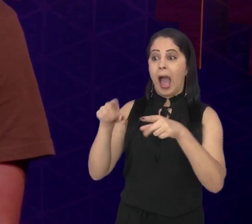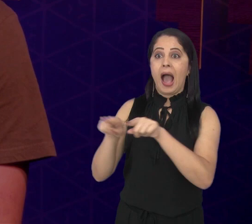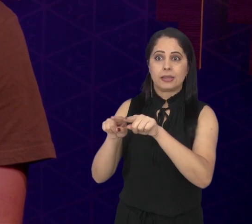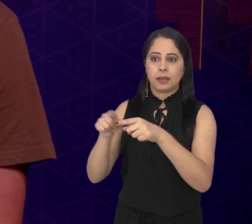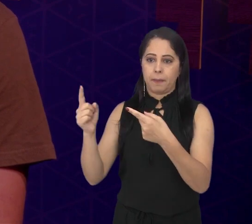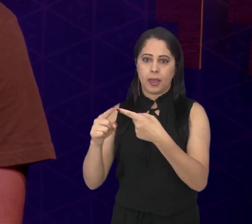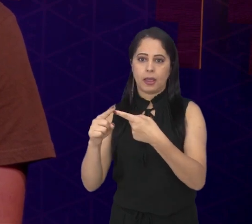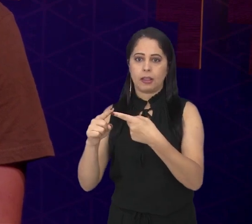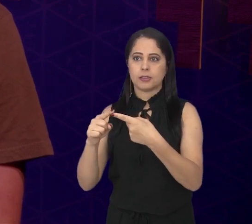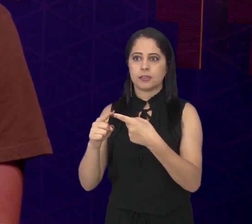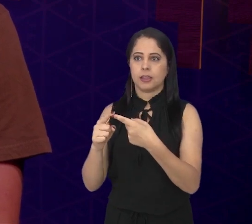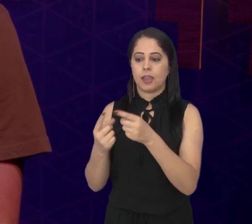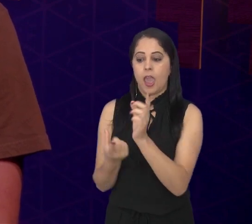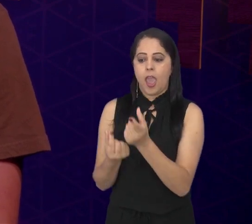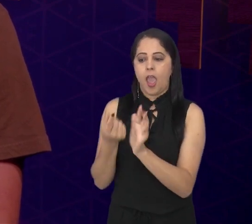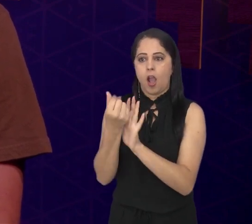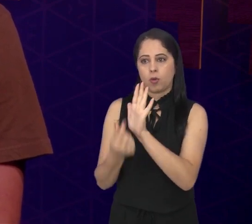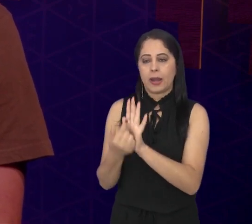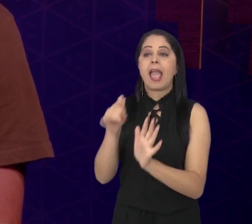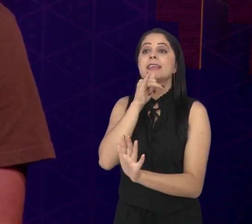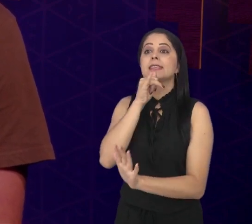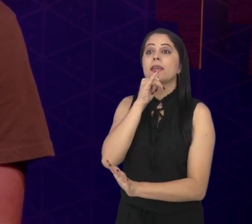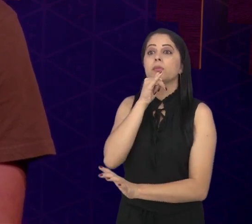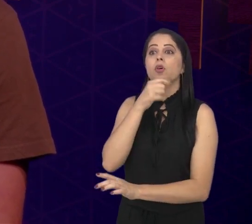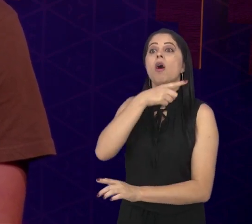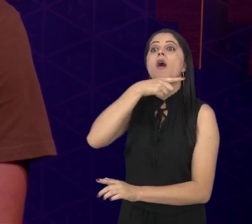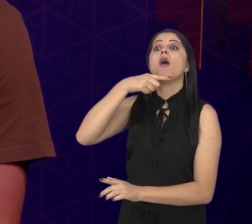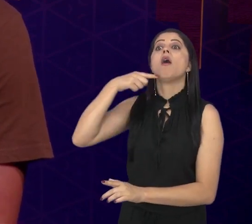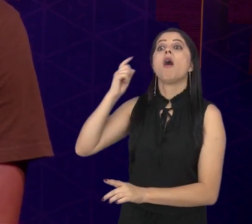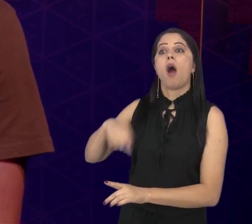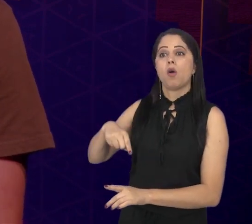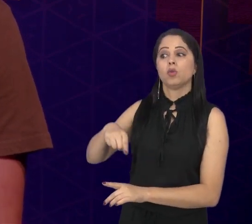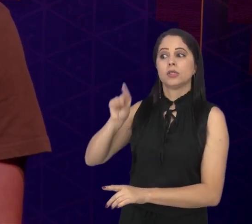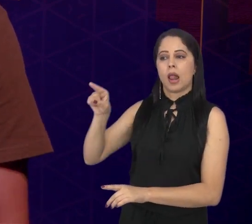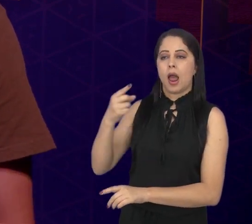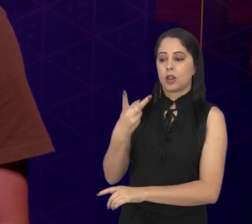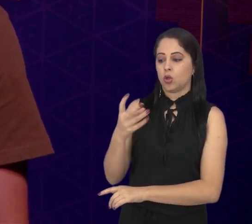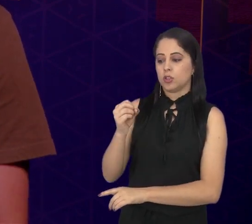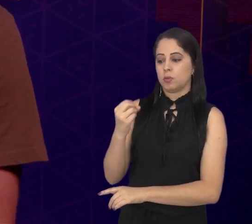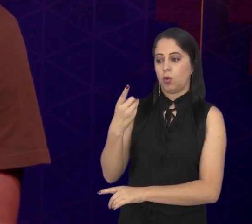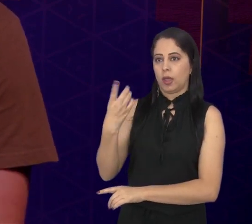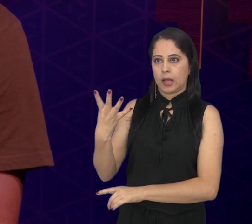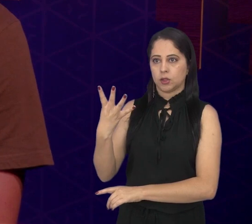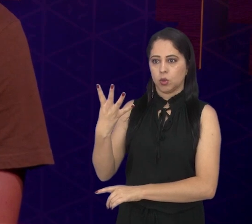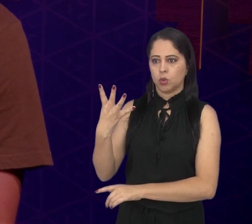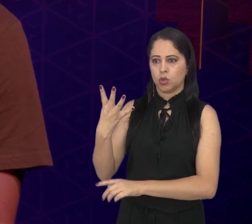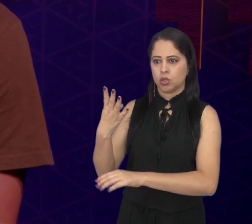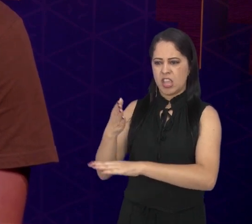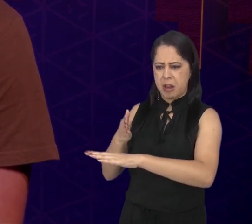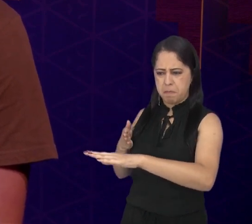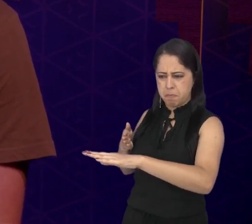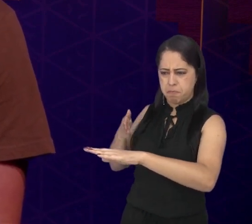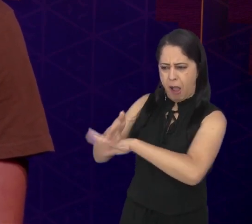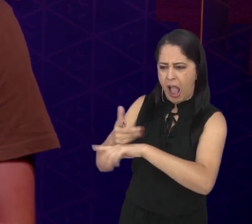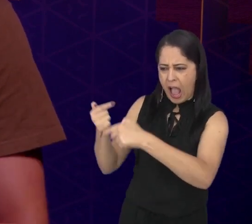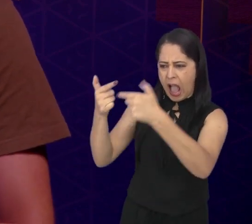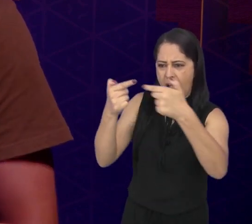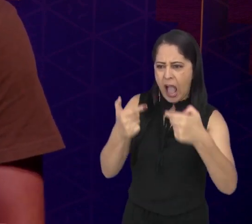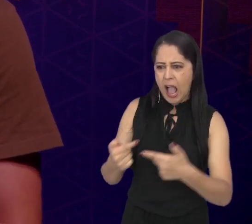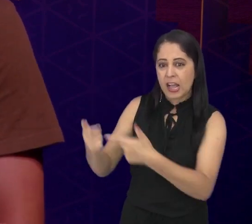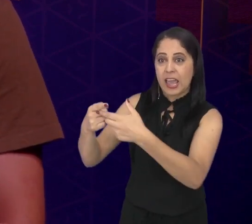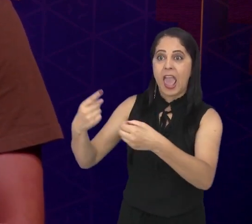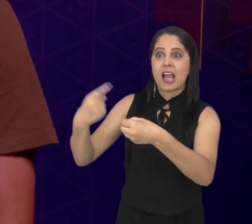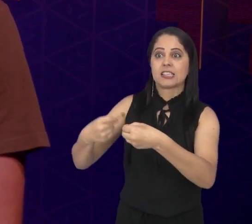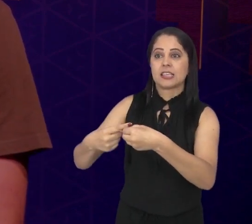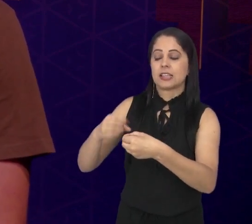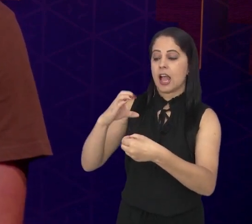meios econômicos. Né? Então, por exemplo, a gente teve a Rússia que em 2014 invadiu a Crimeia, que é uma região